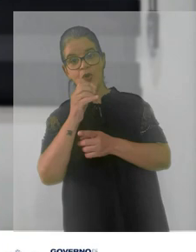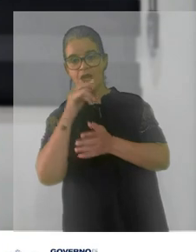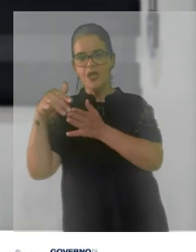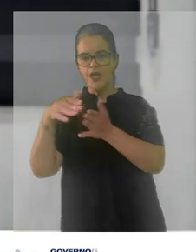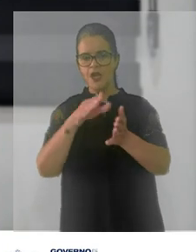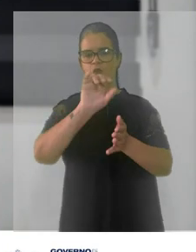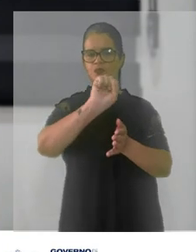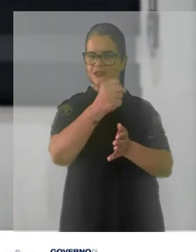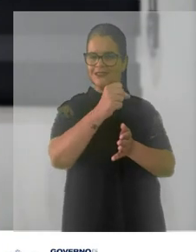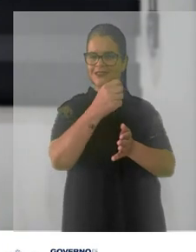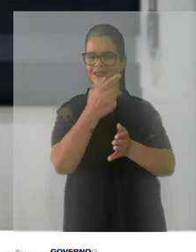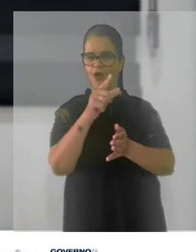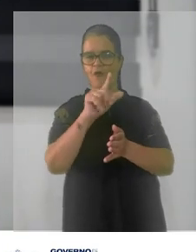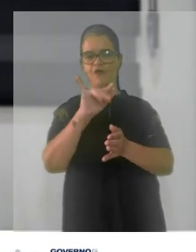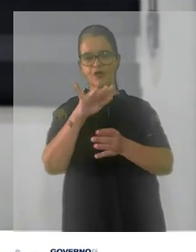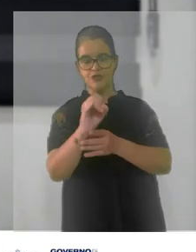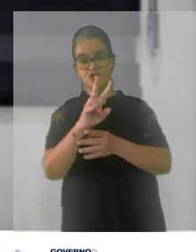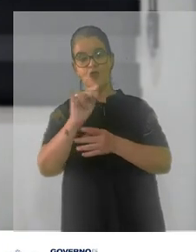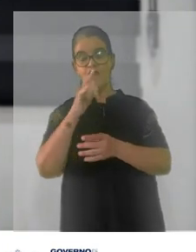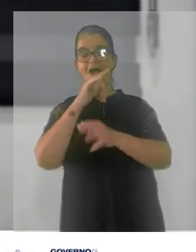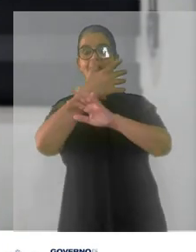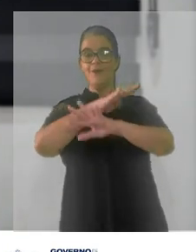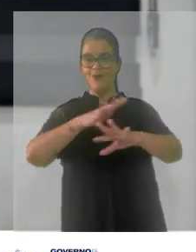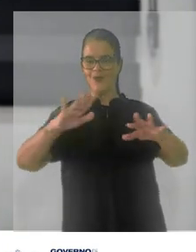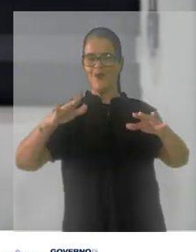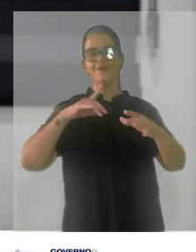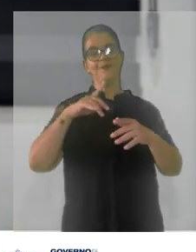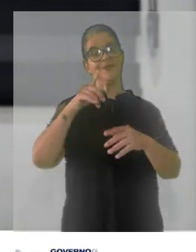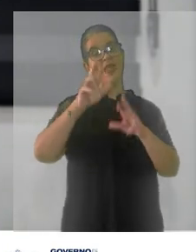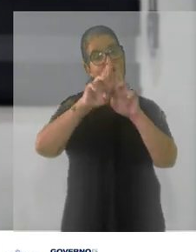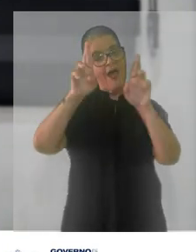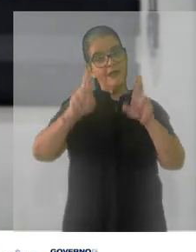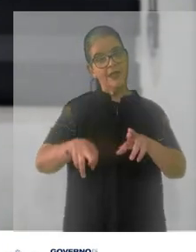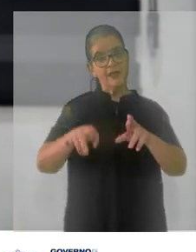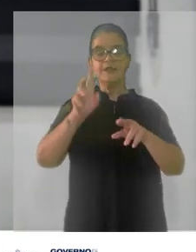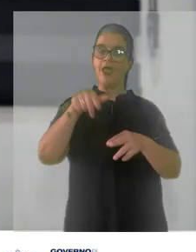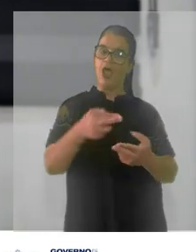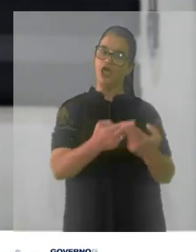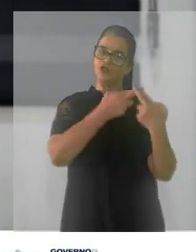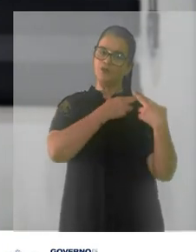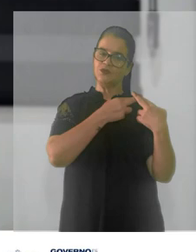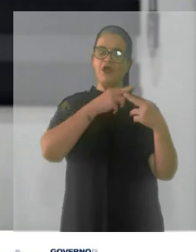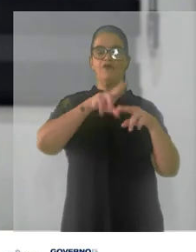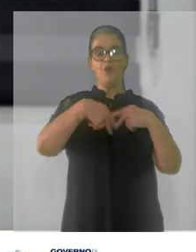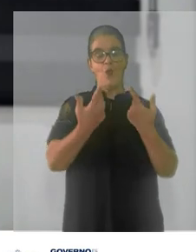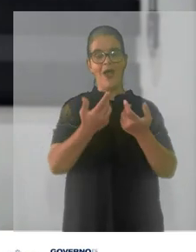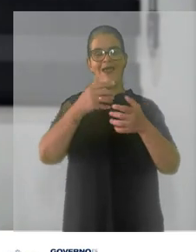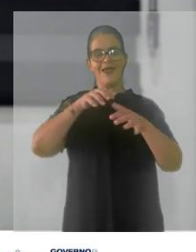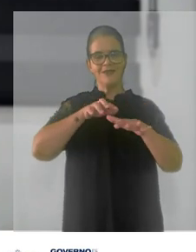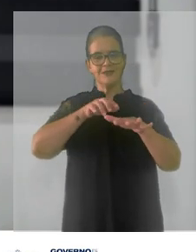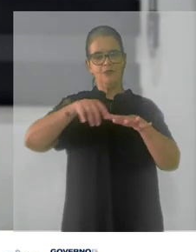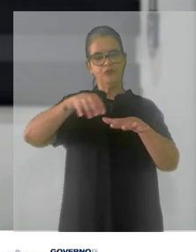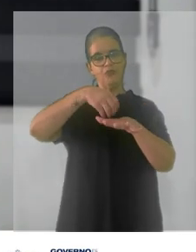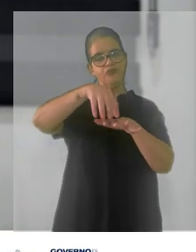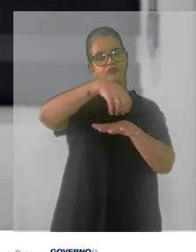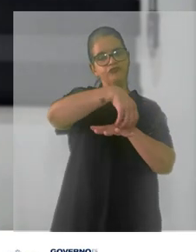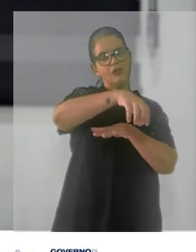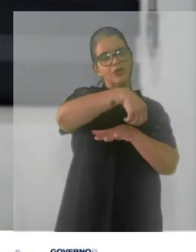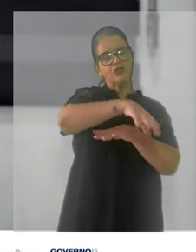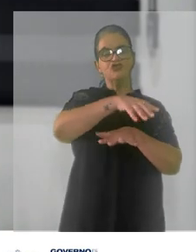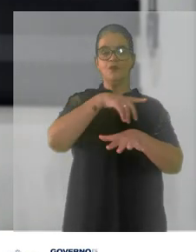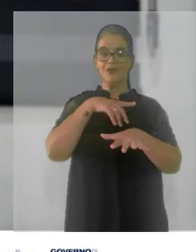A rede de bacia hidrográfica, ela é responsável exatamente por essa confluência dos fluxos